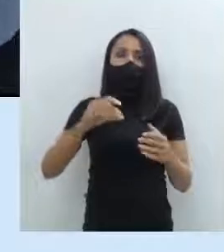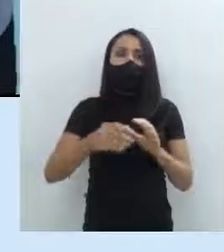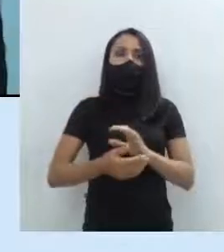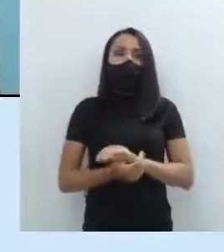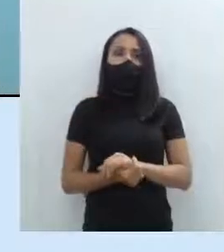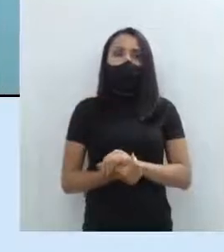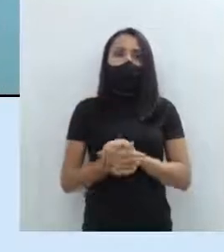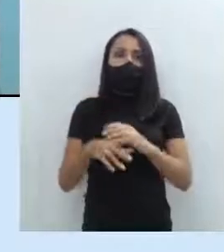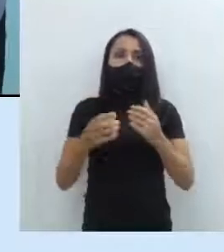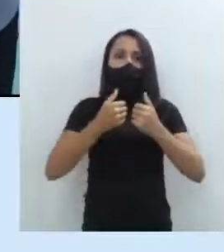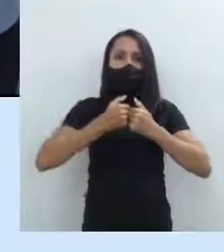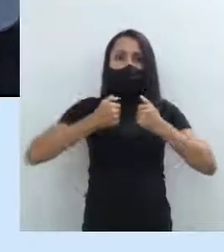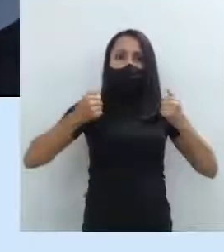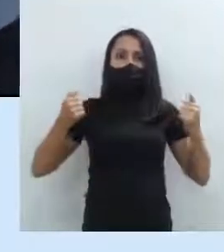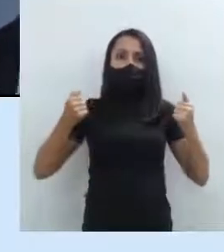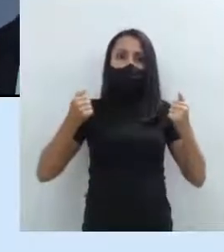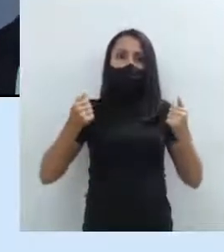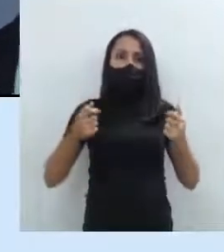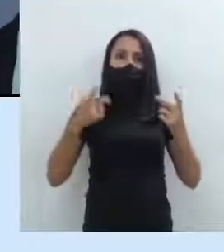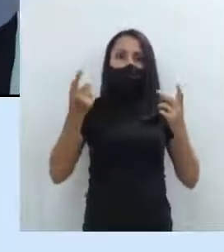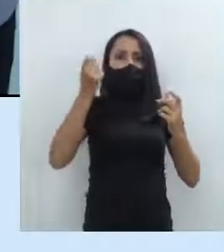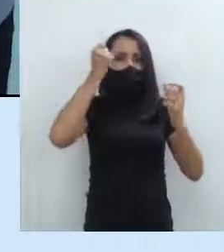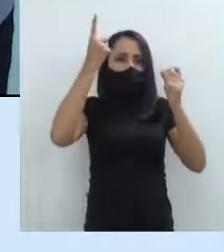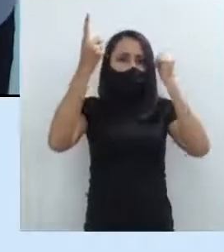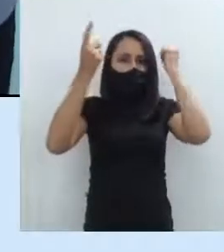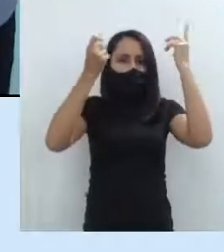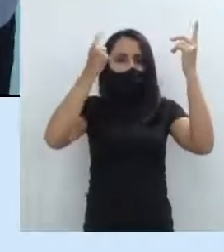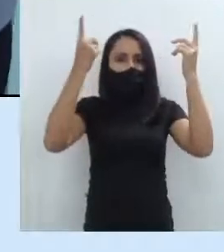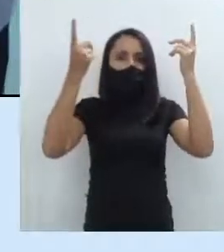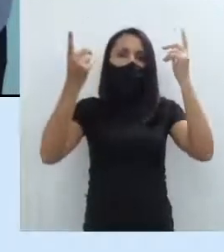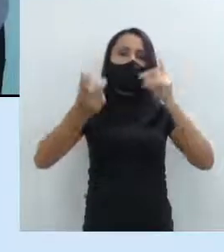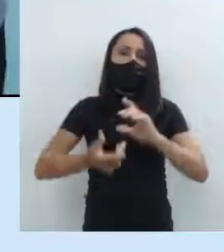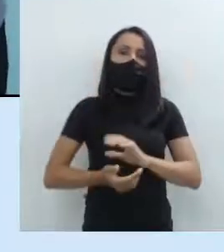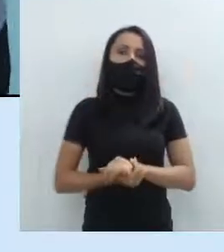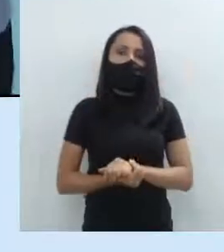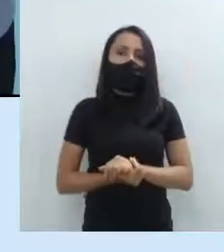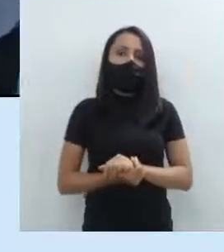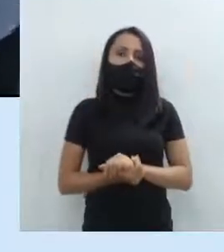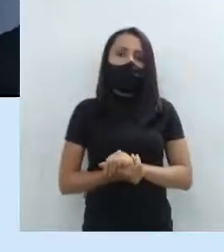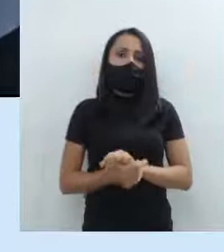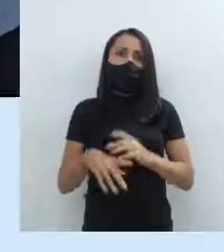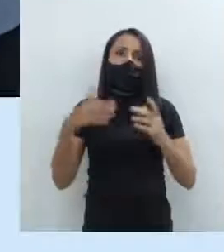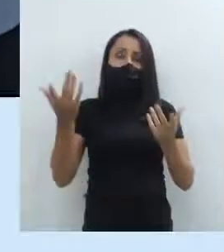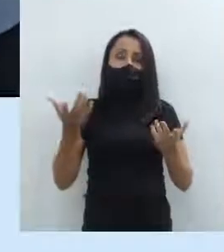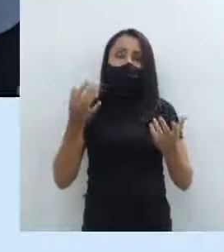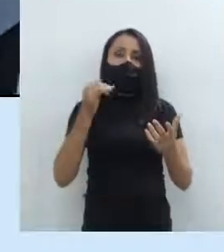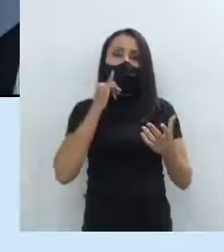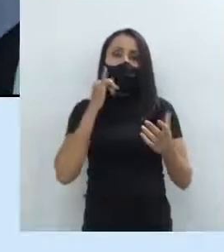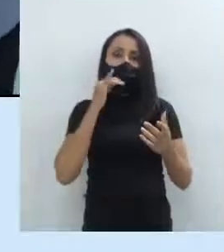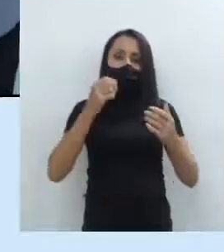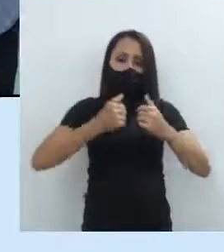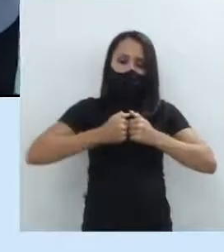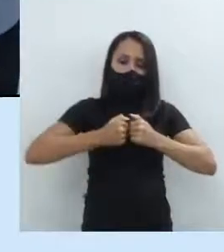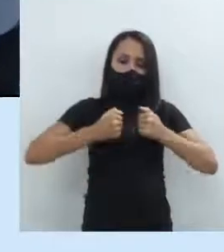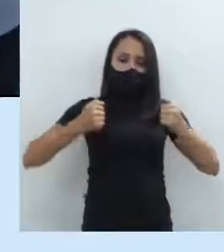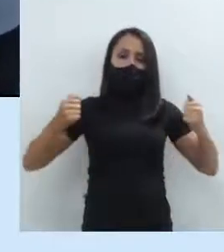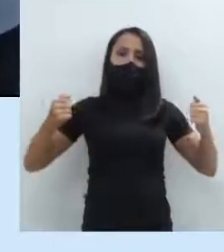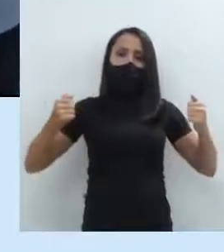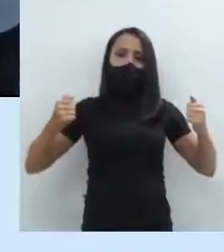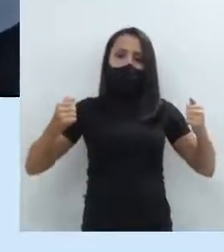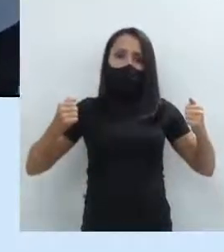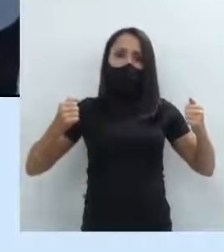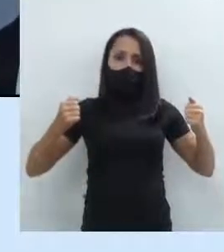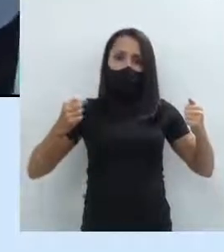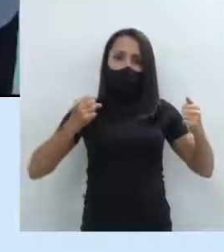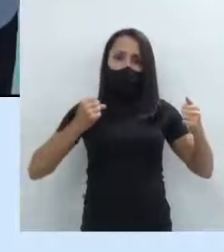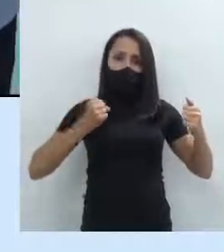seus ideais, com a sua maneira de ser. Vou pegar aqui o exemplo do Super-Homem, né? O Superman. O